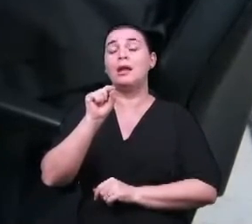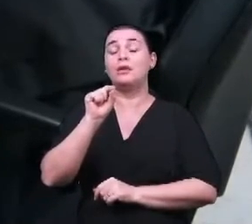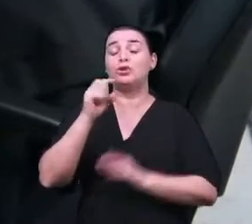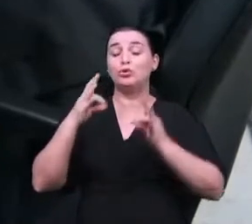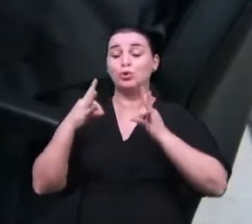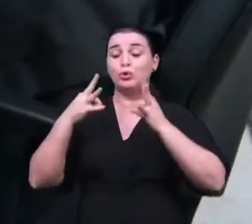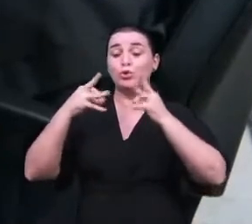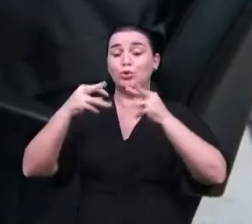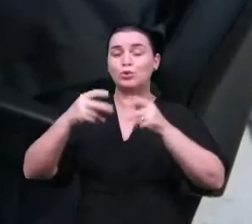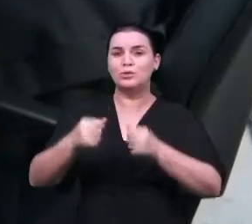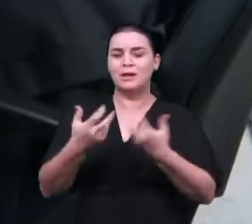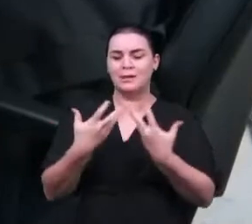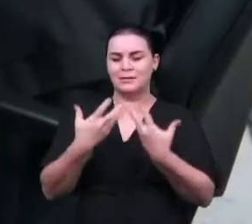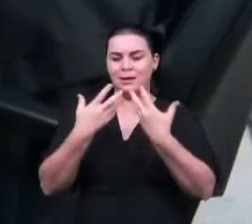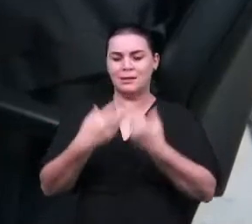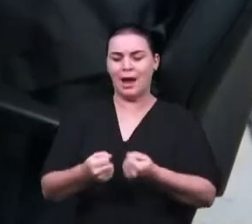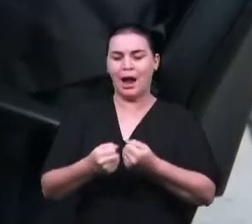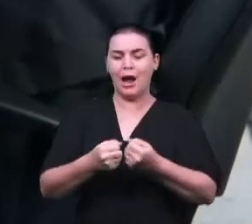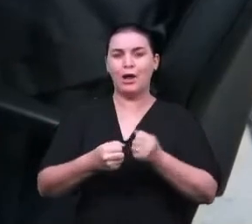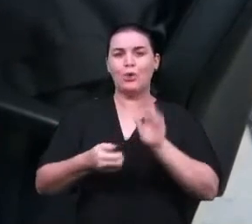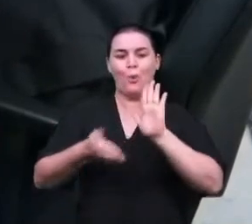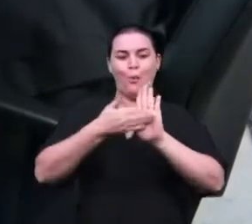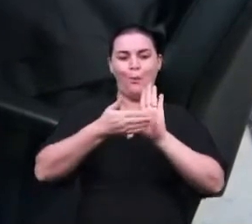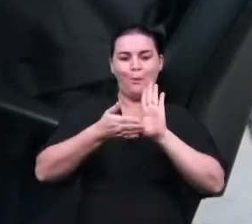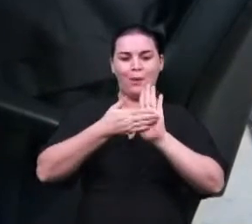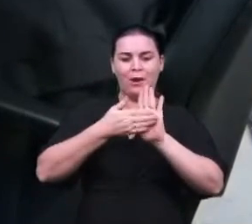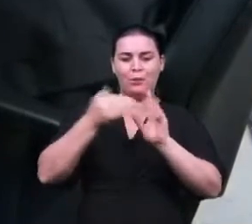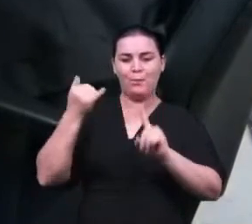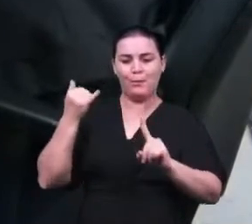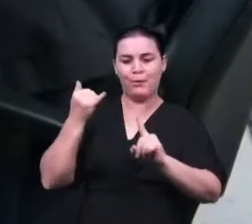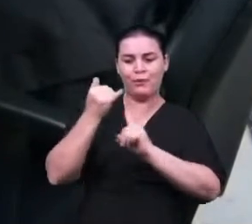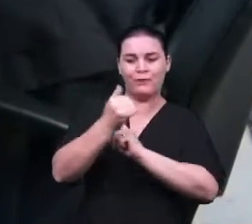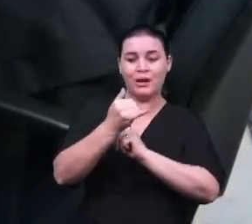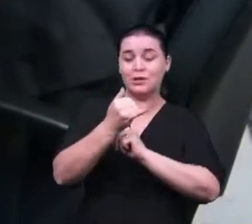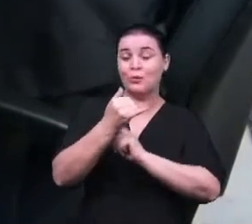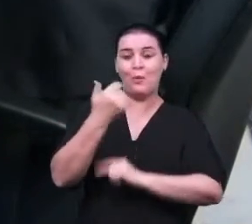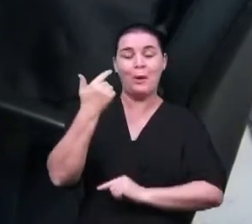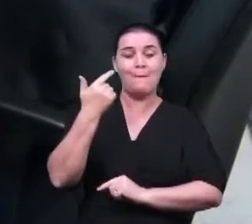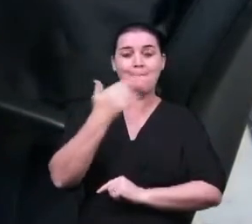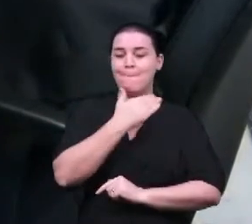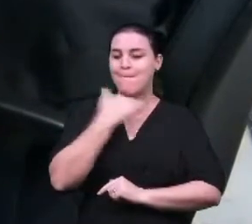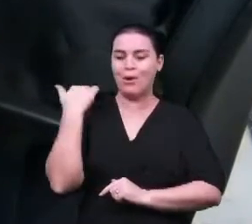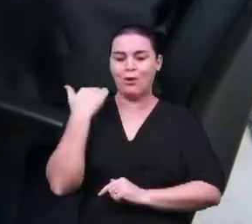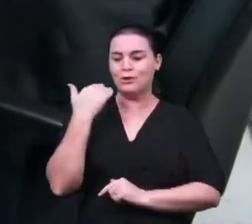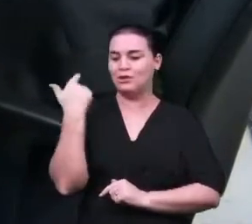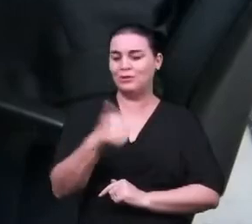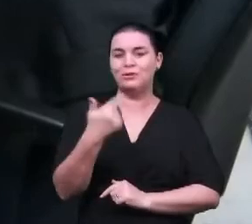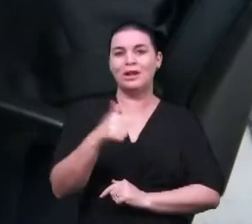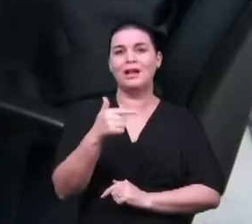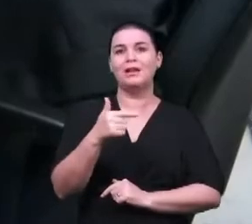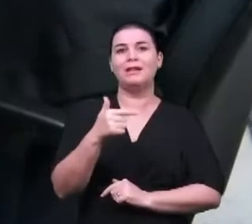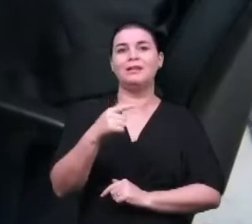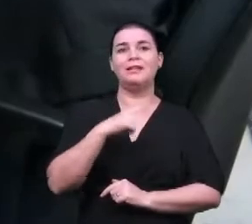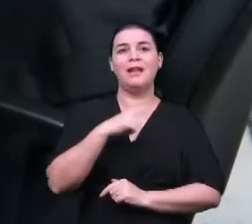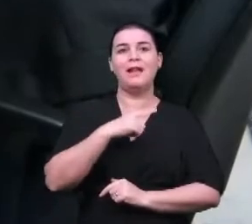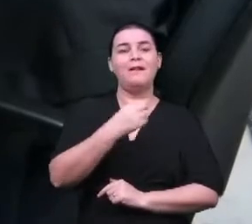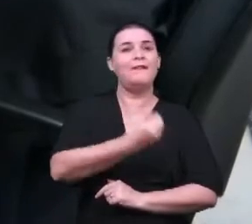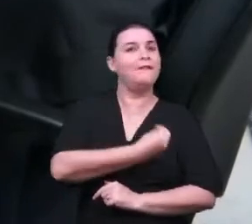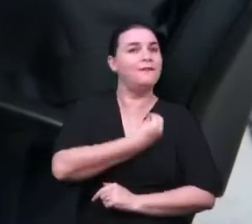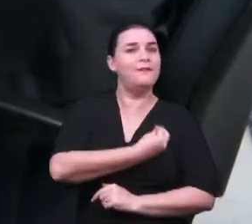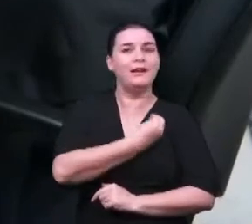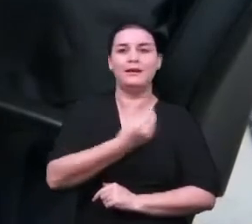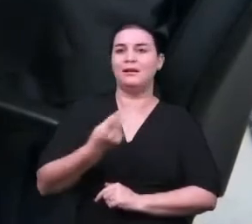plano profético não há morte, mas tem vida eterna. É um ponto